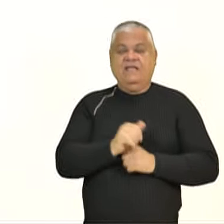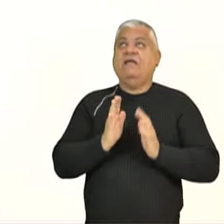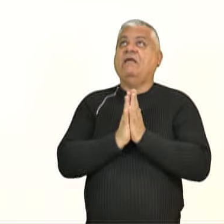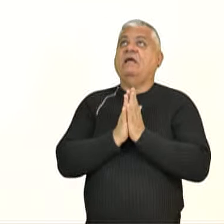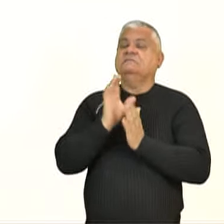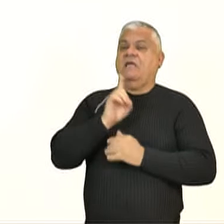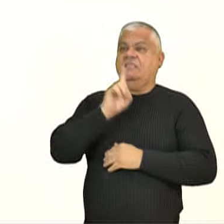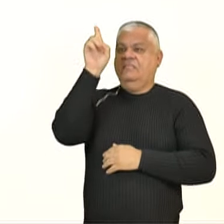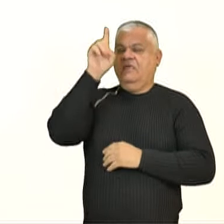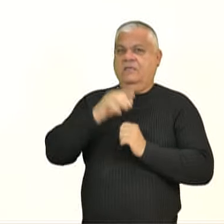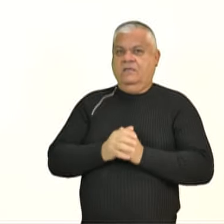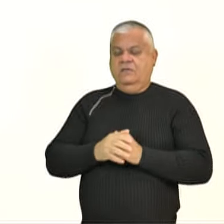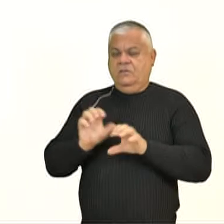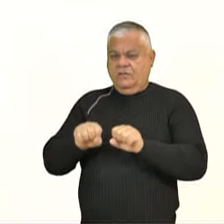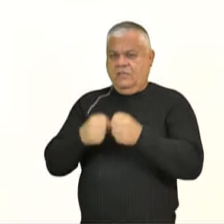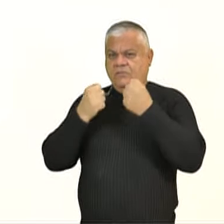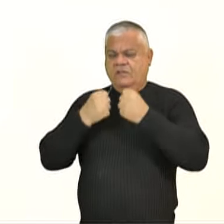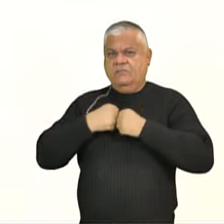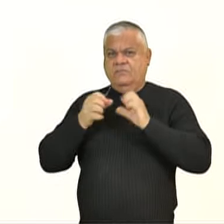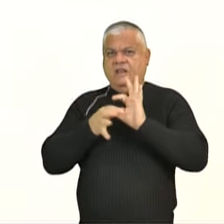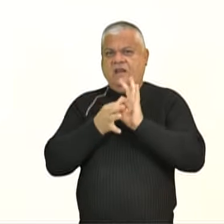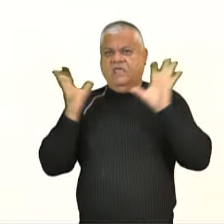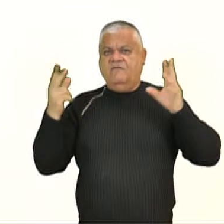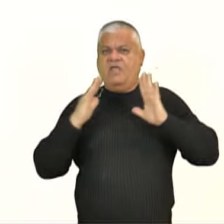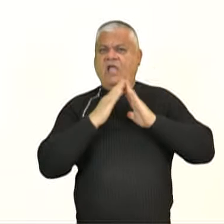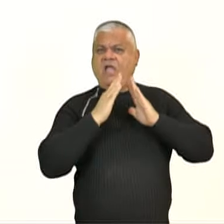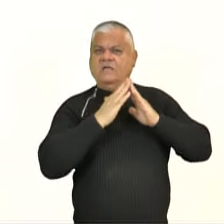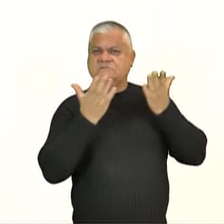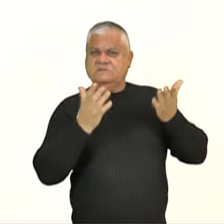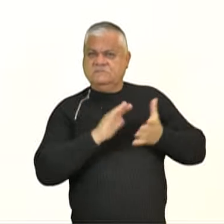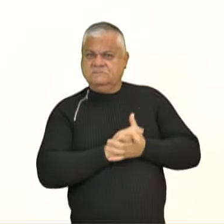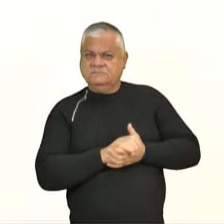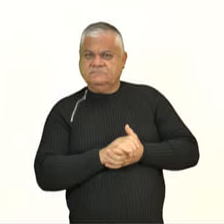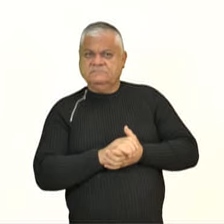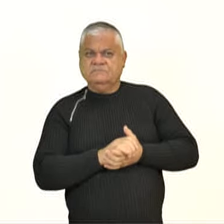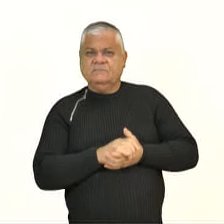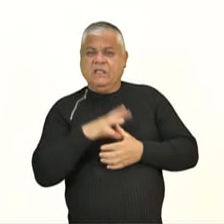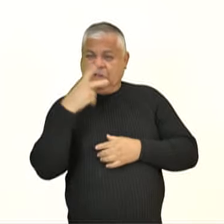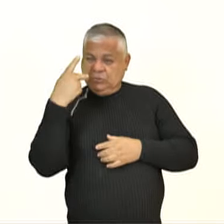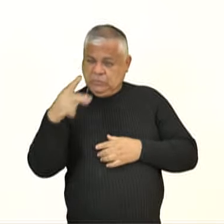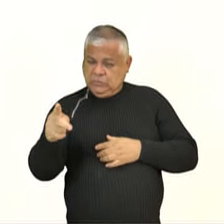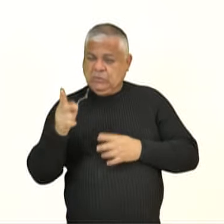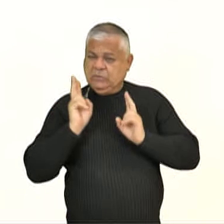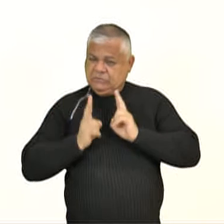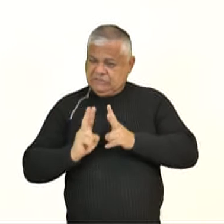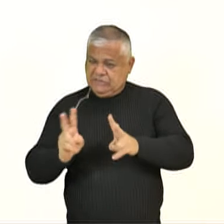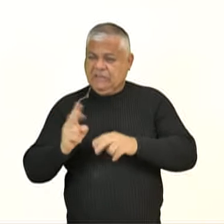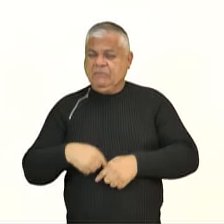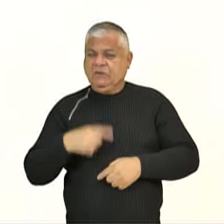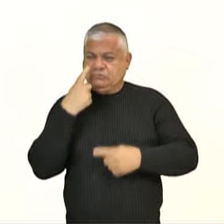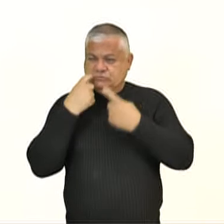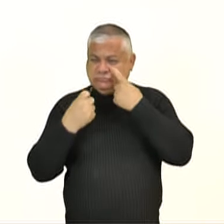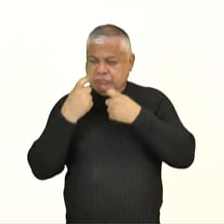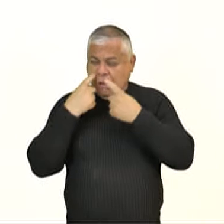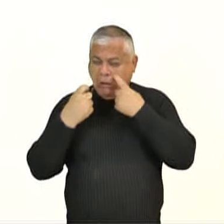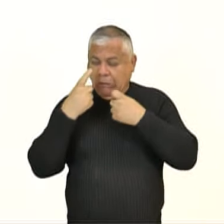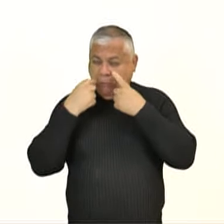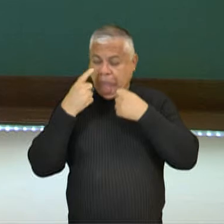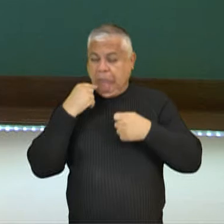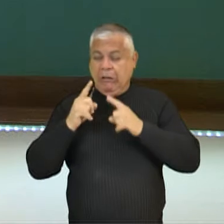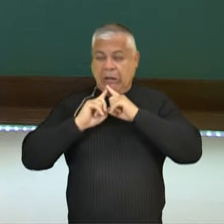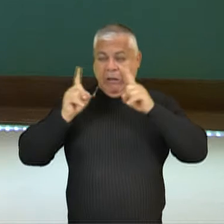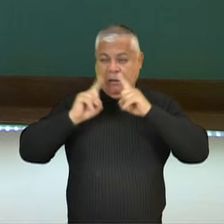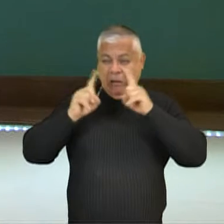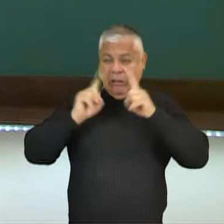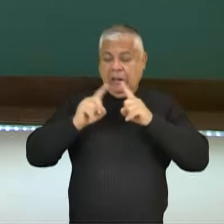algum quebranto me tire do cativeiro. A mãe: toda tu estás aquela, choram teus filhos por